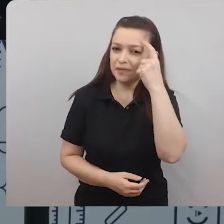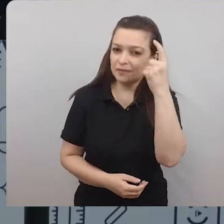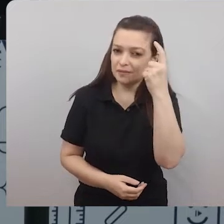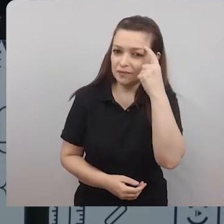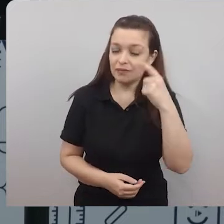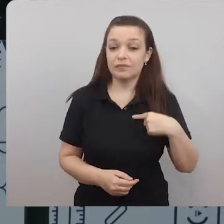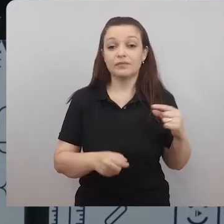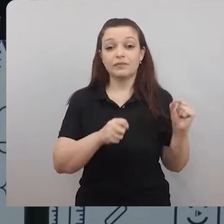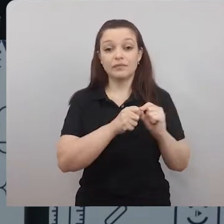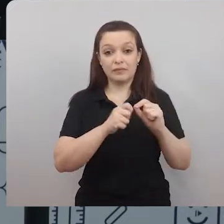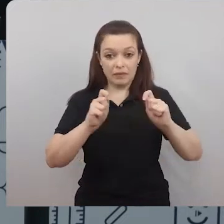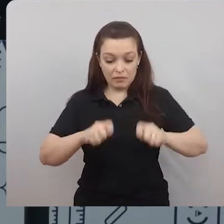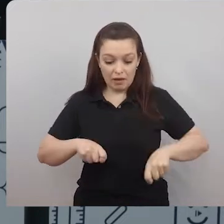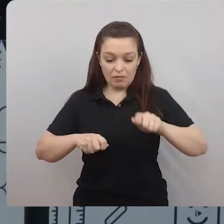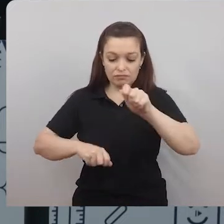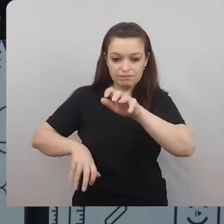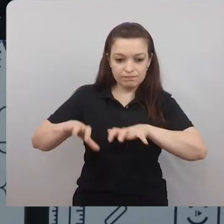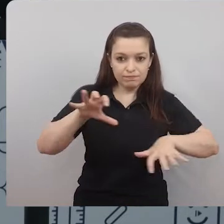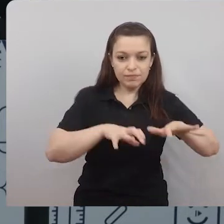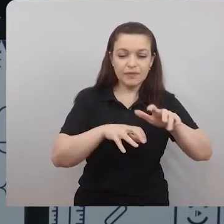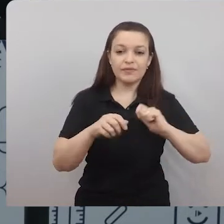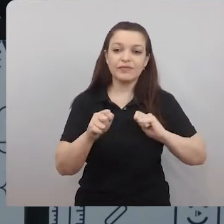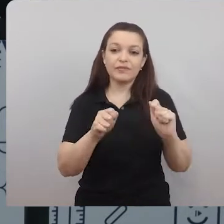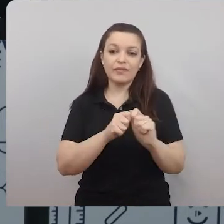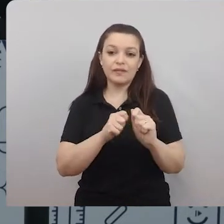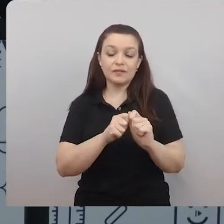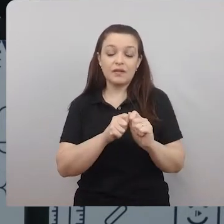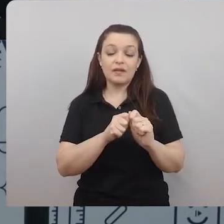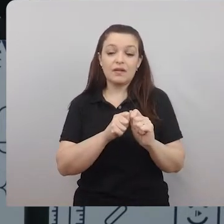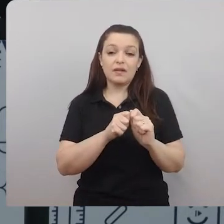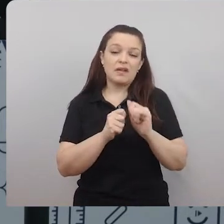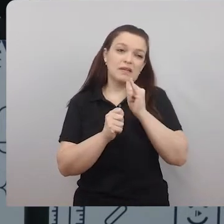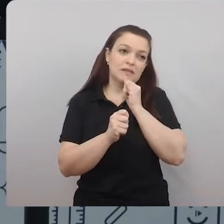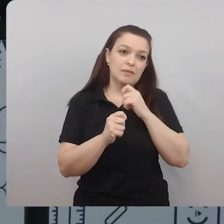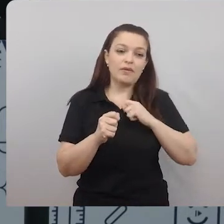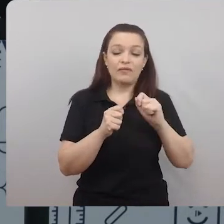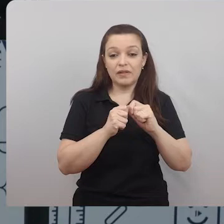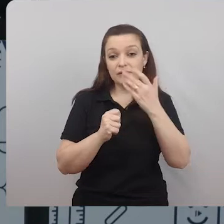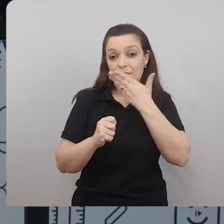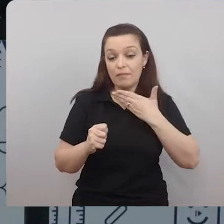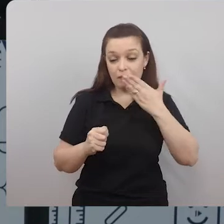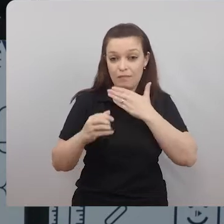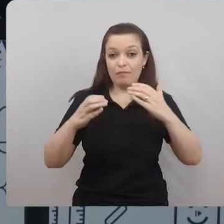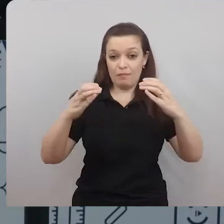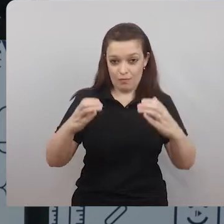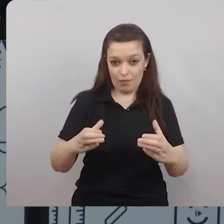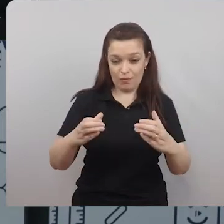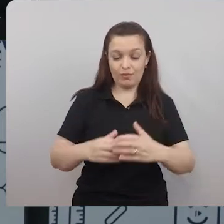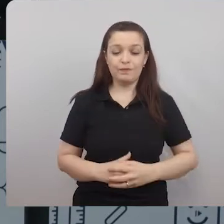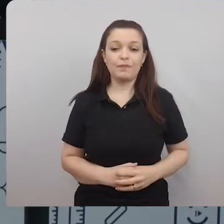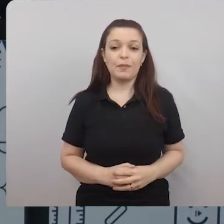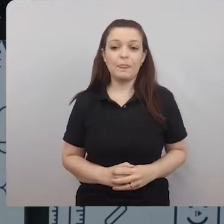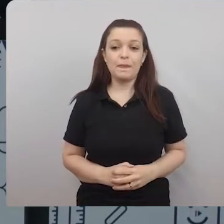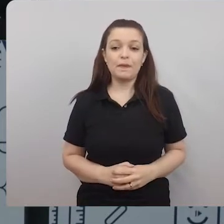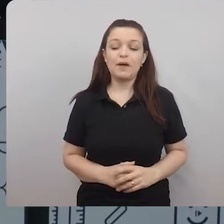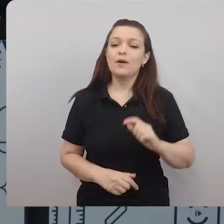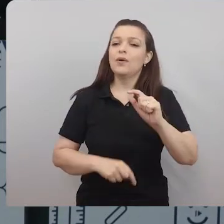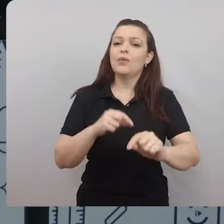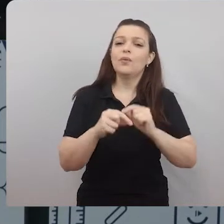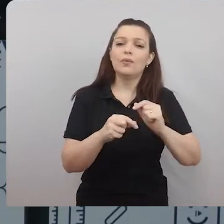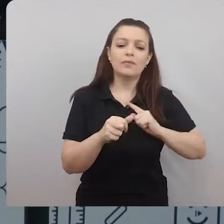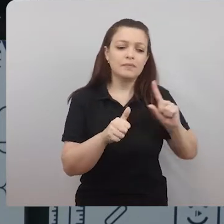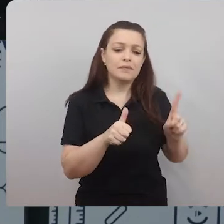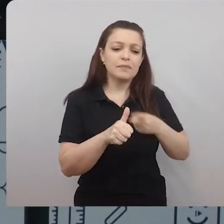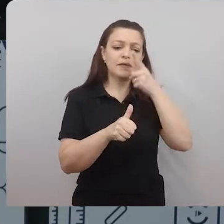gente vai montar aqui um bolo, vamos fazer um bolo. O que que a gente precisa